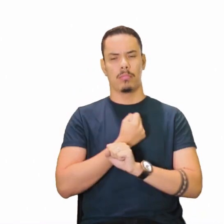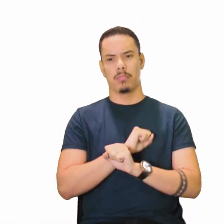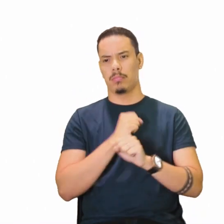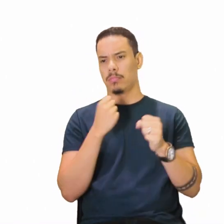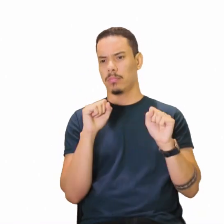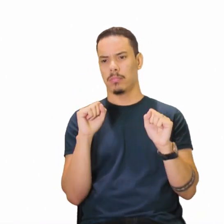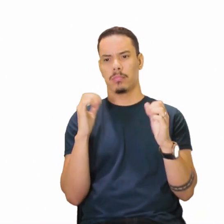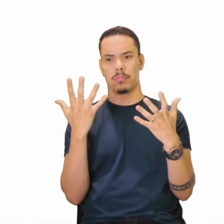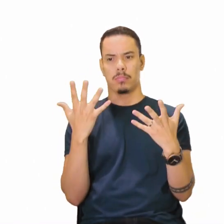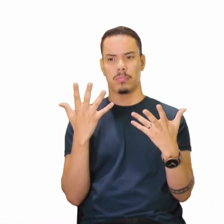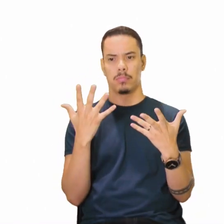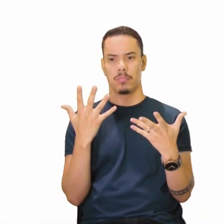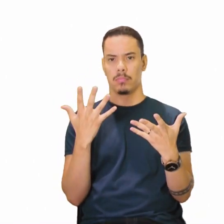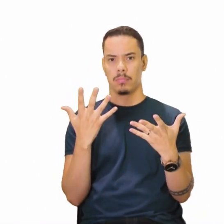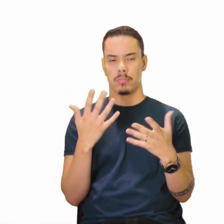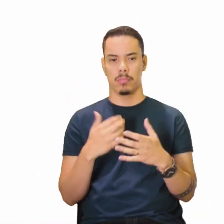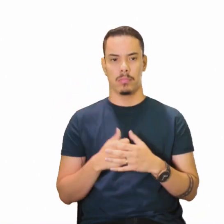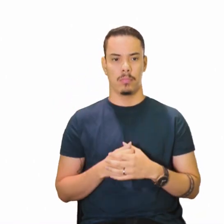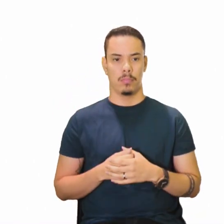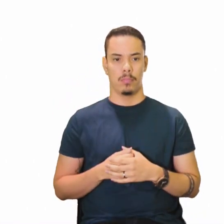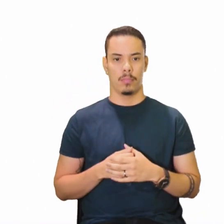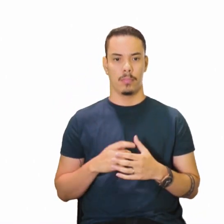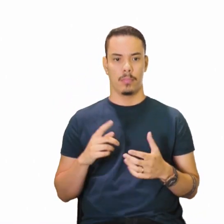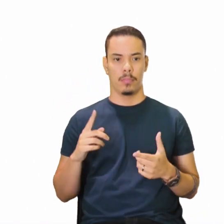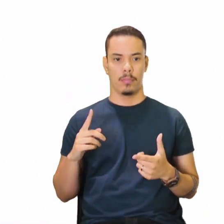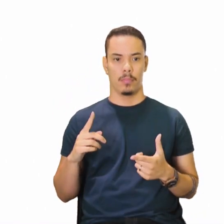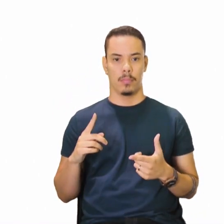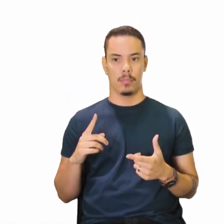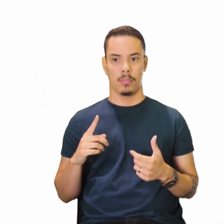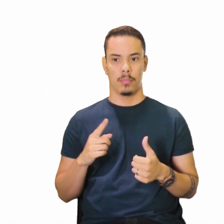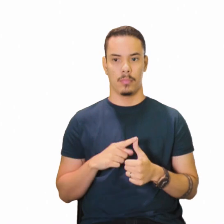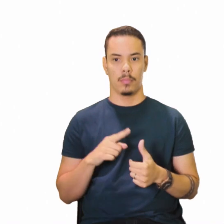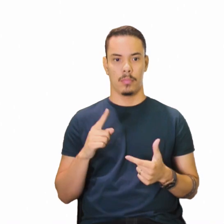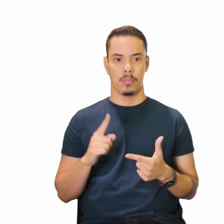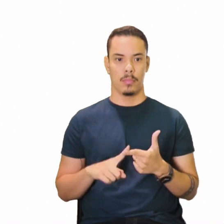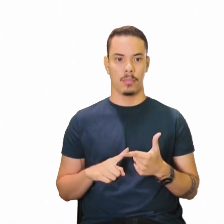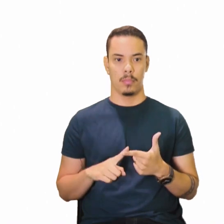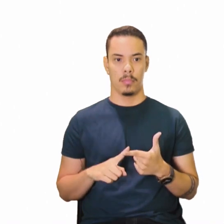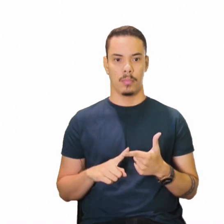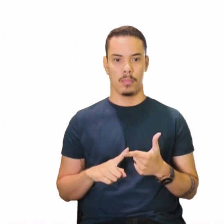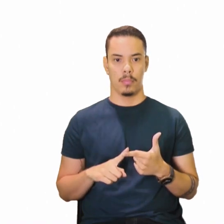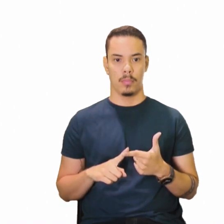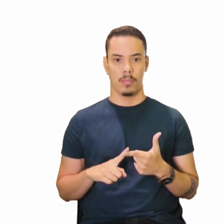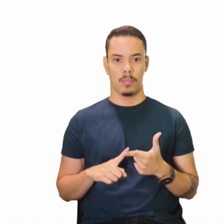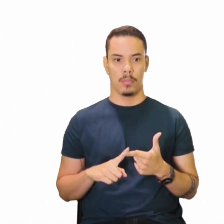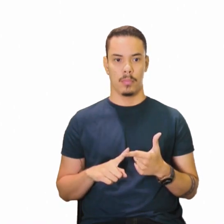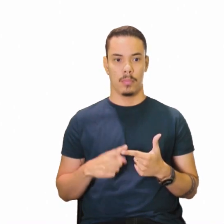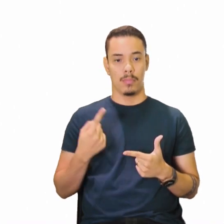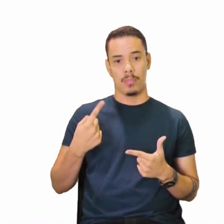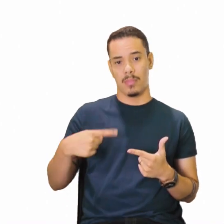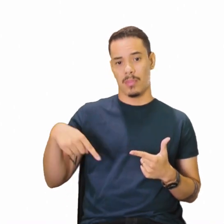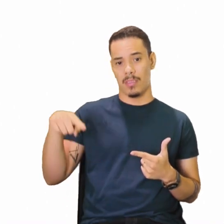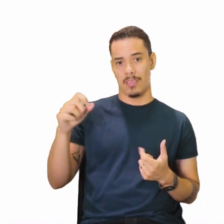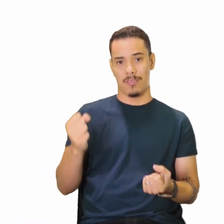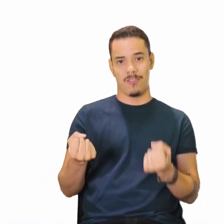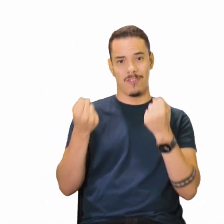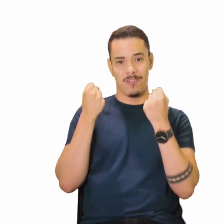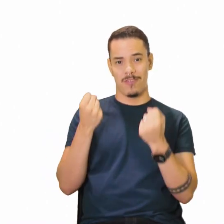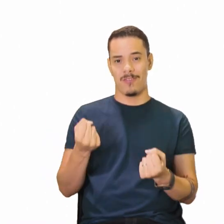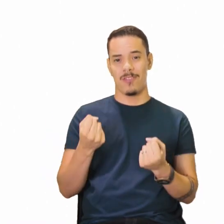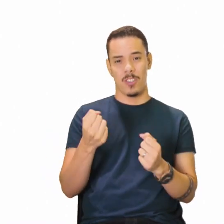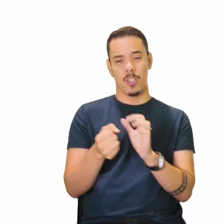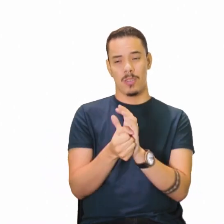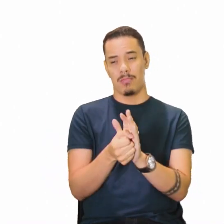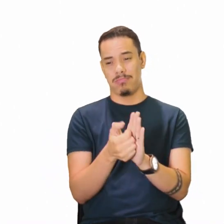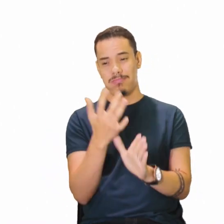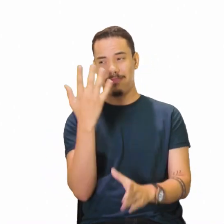festa, irresponsavelmente. B. Ia à academia poucas vezes,